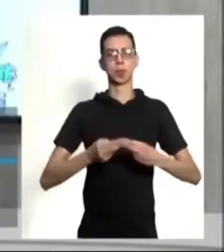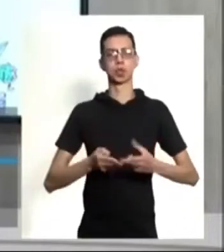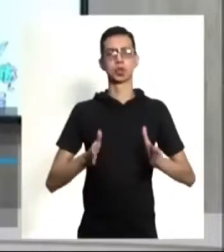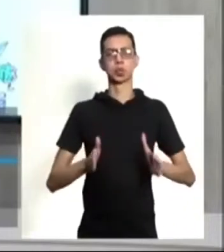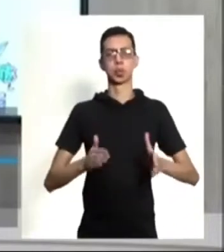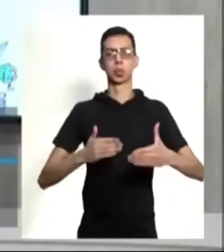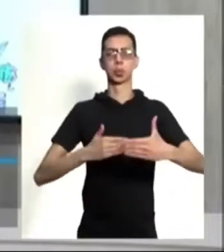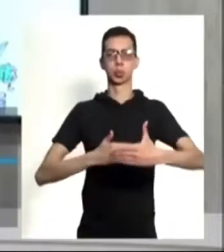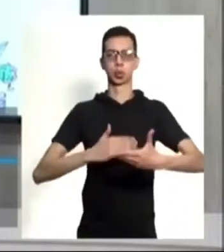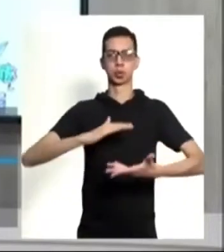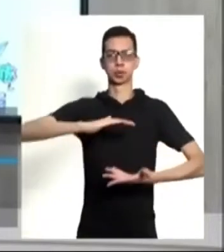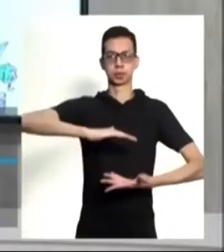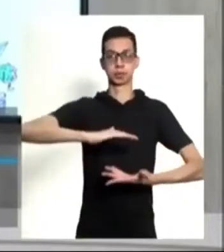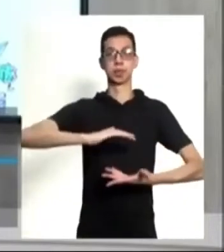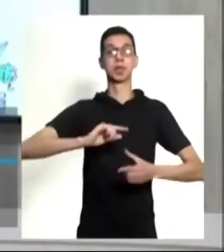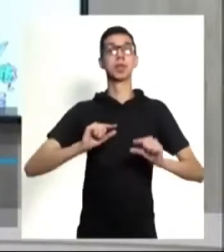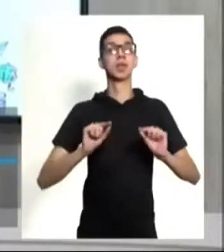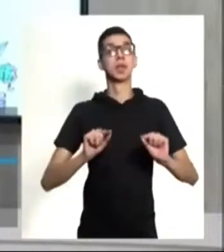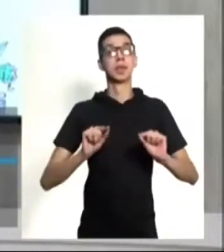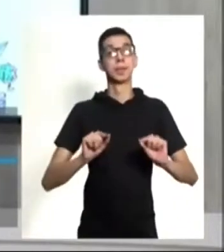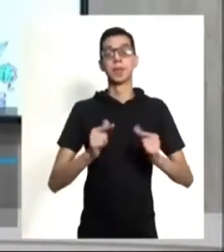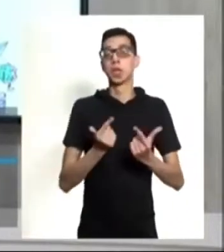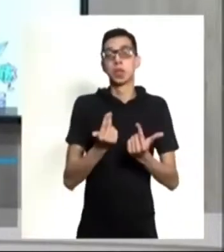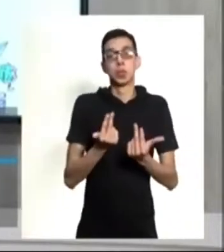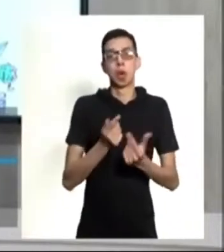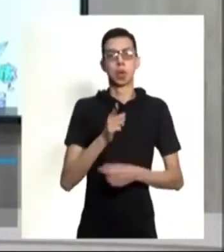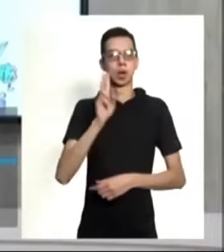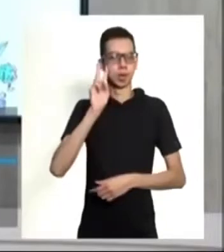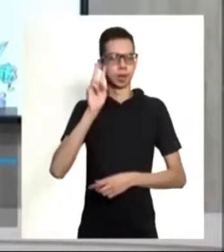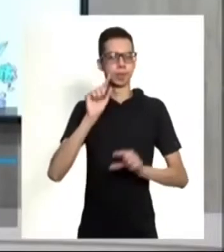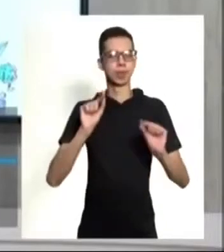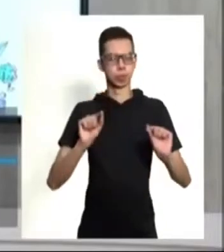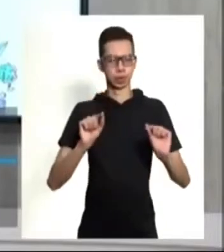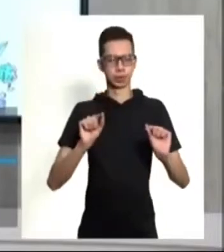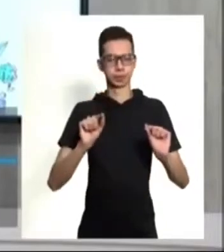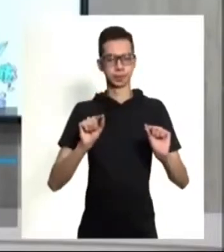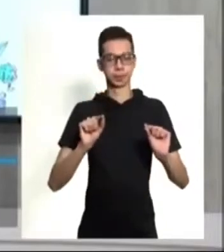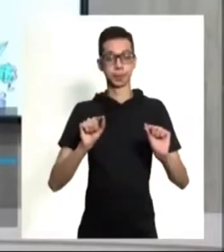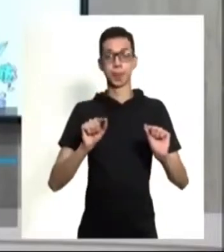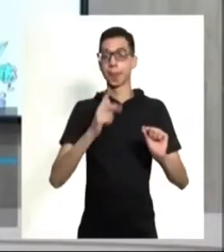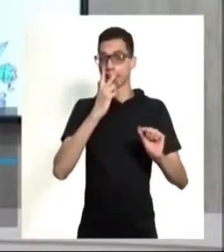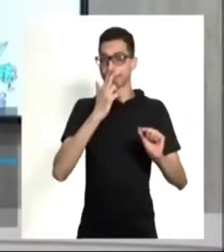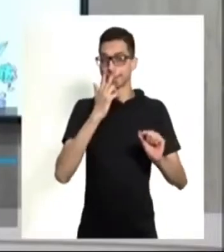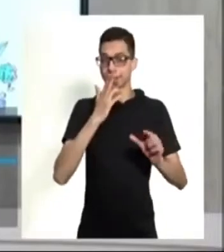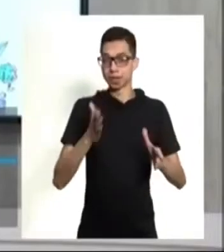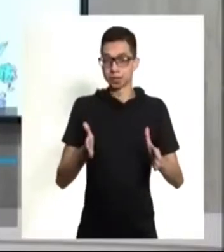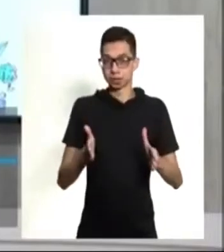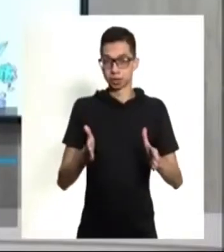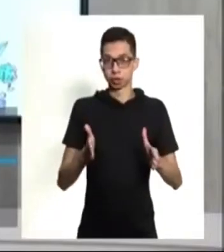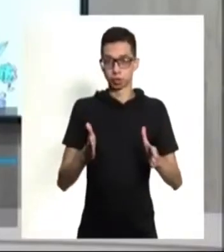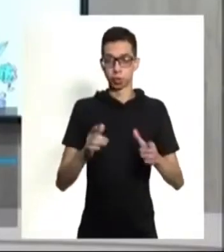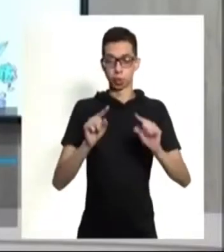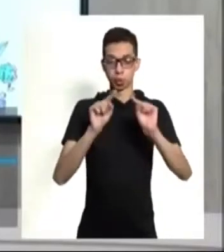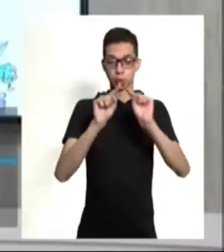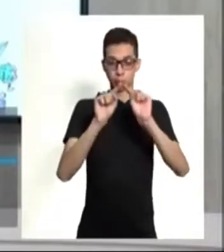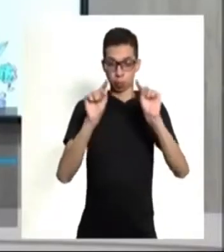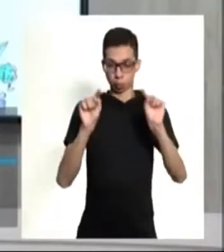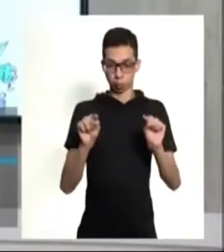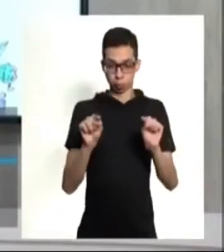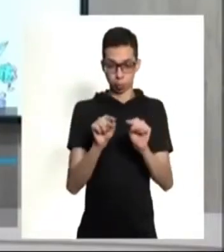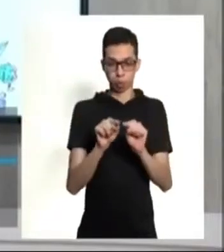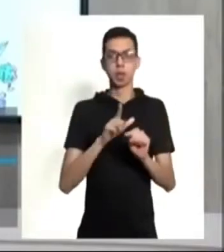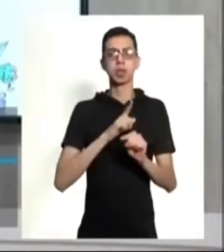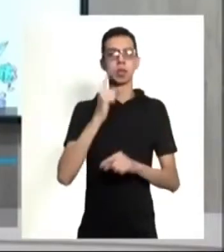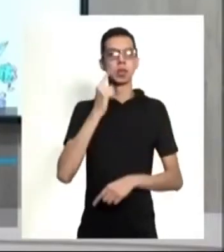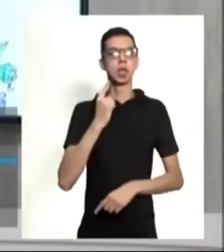iguais. Quando a gente fala do cubo, a gente lembra em figura, em caixotinha quadrada, e aí tem vestibulares, eu ouvi o professor